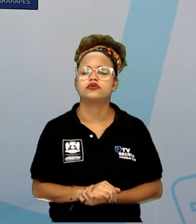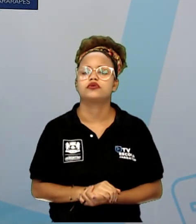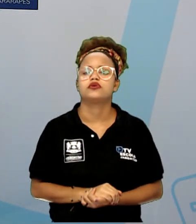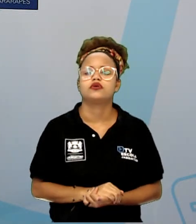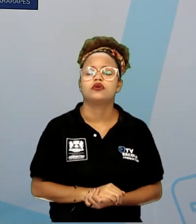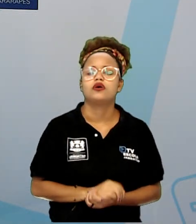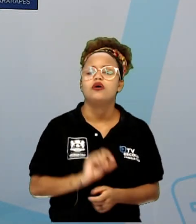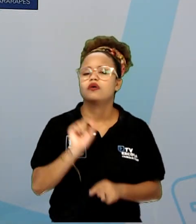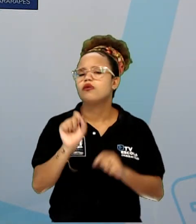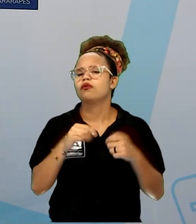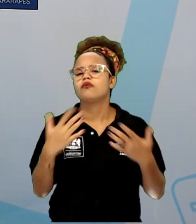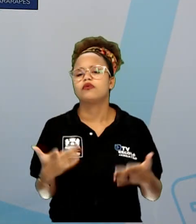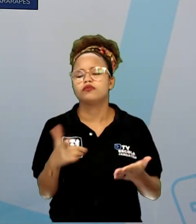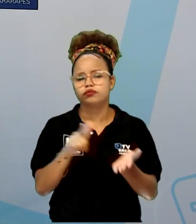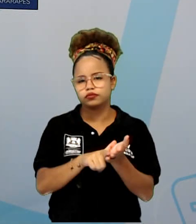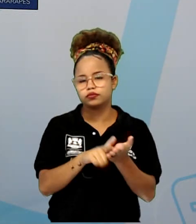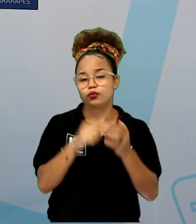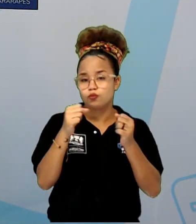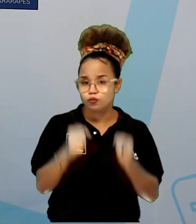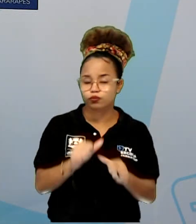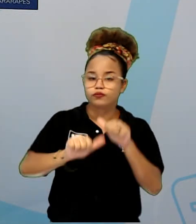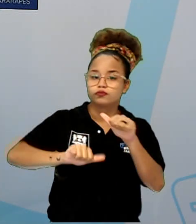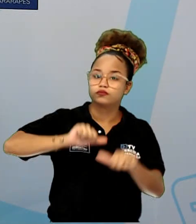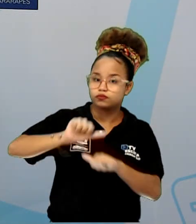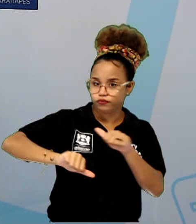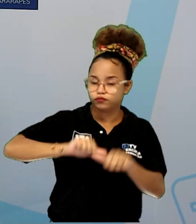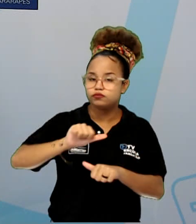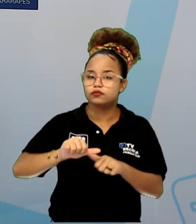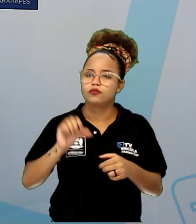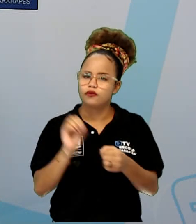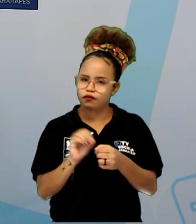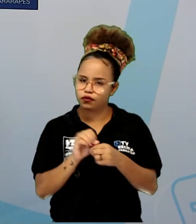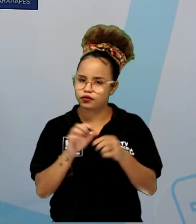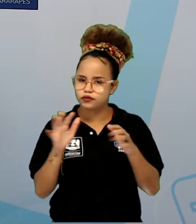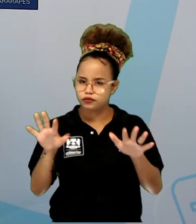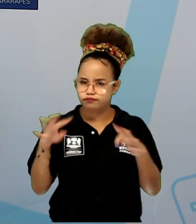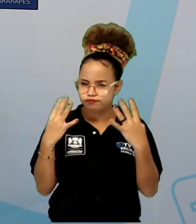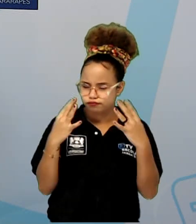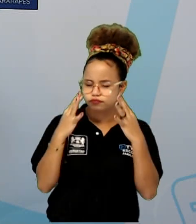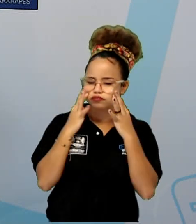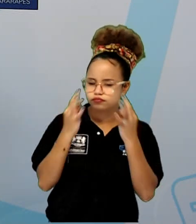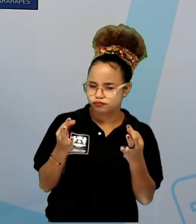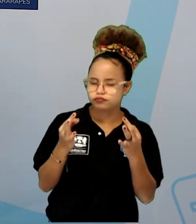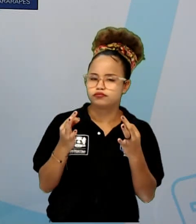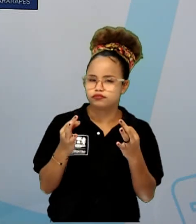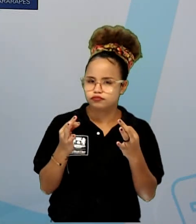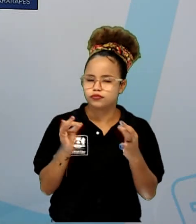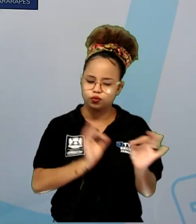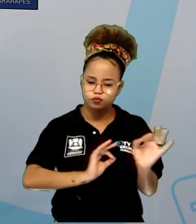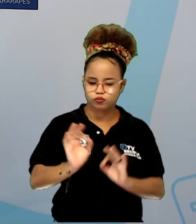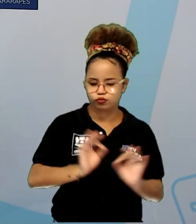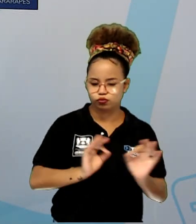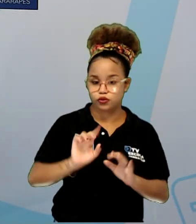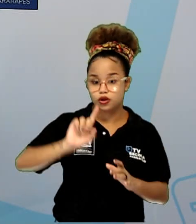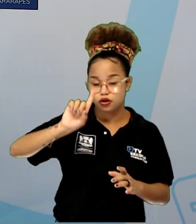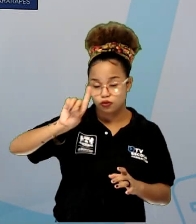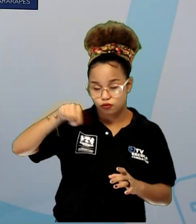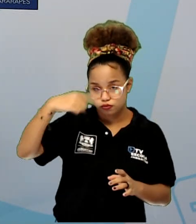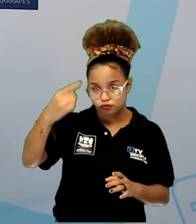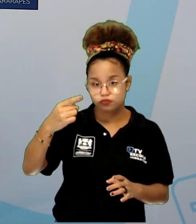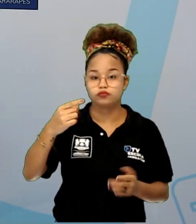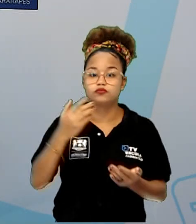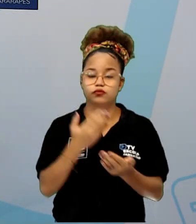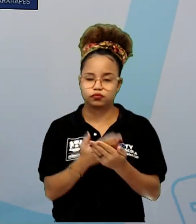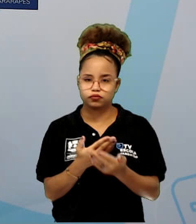por qual nota eu vou poder trocar? Tá? Façam com atenção, com capricho. Na próxima aula,